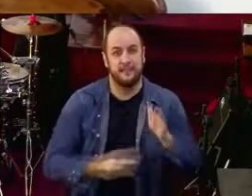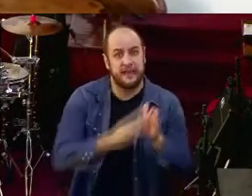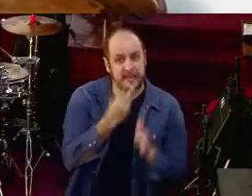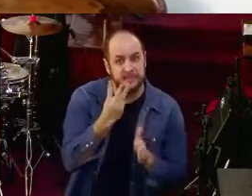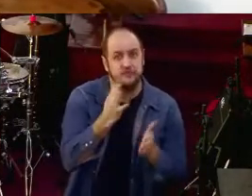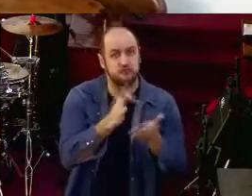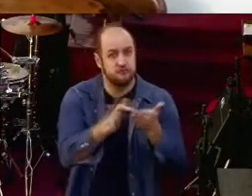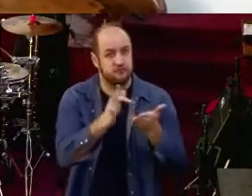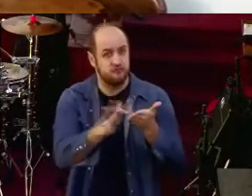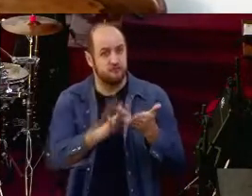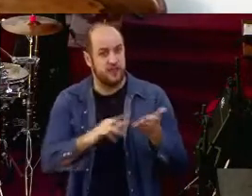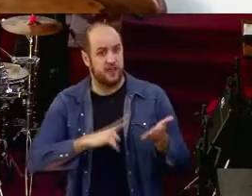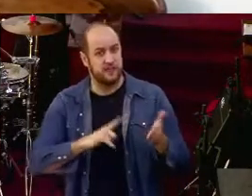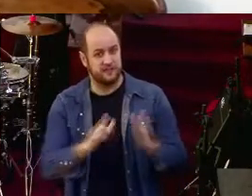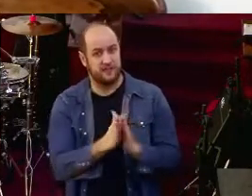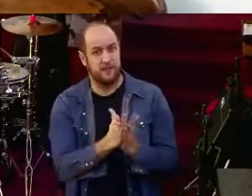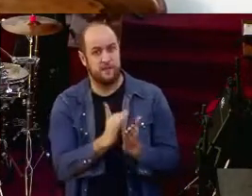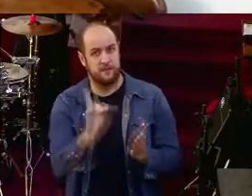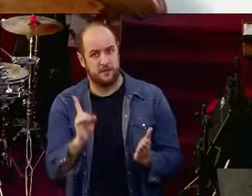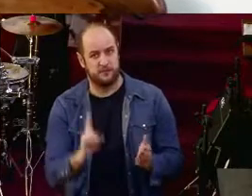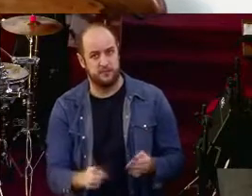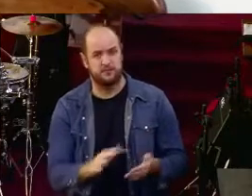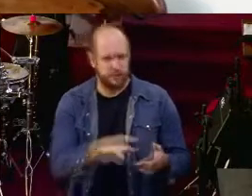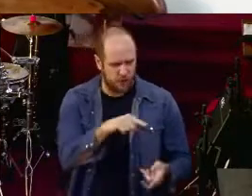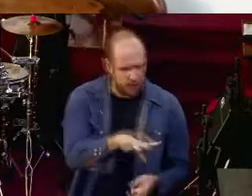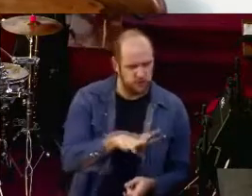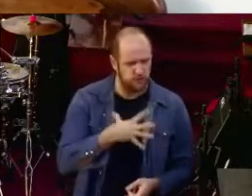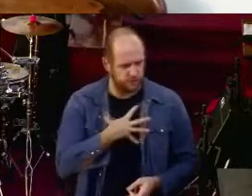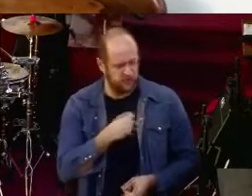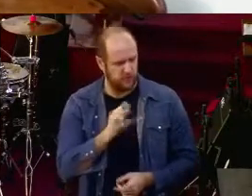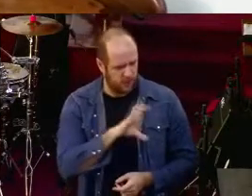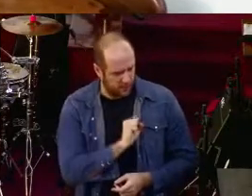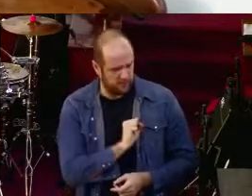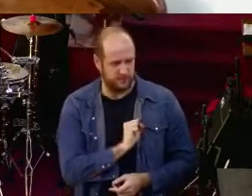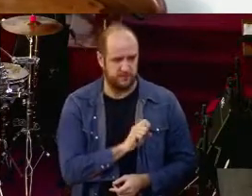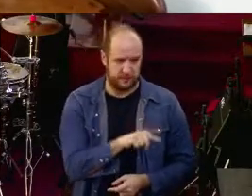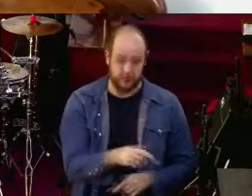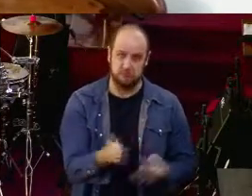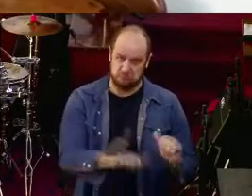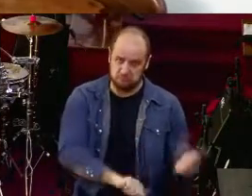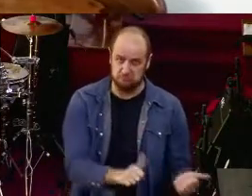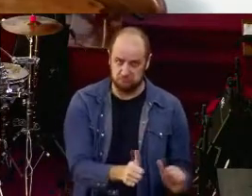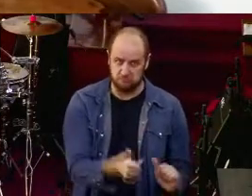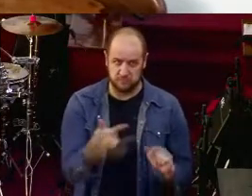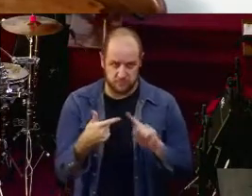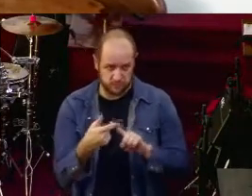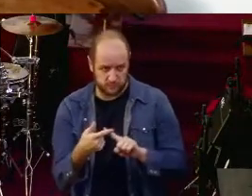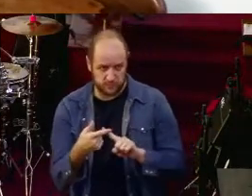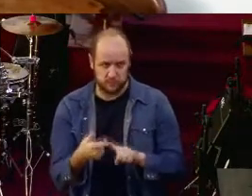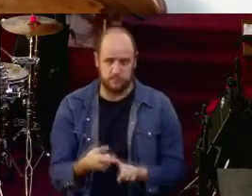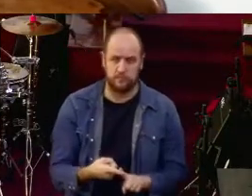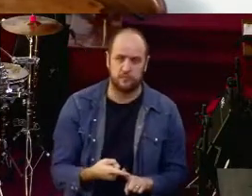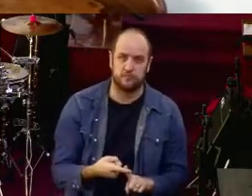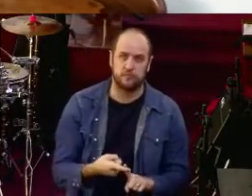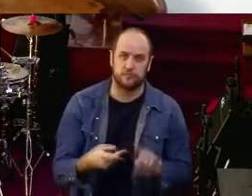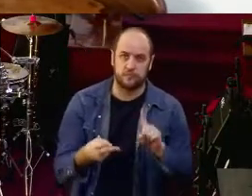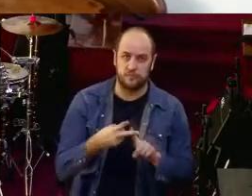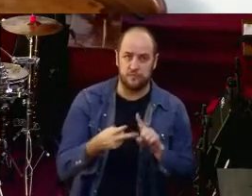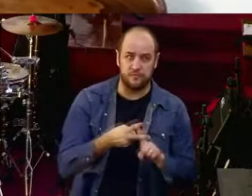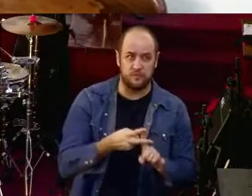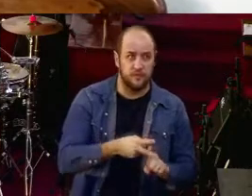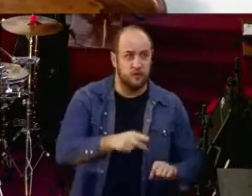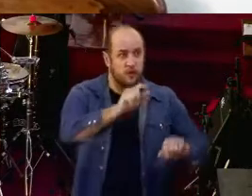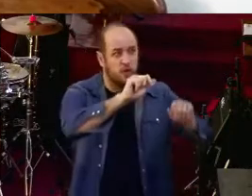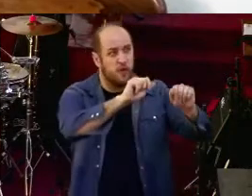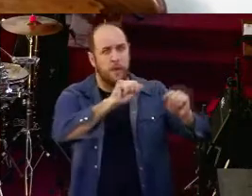expressões assim nas Escrituras, este é o meu Filho amado, este é o meu Filho amado. Aqui no batismo de Jesus, na transfiguração,